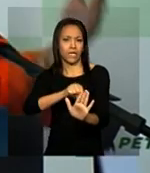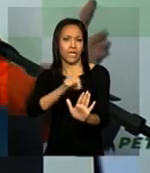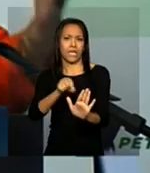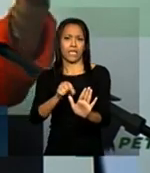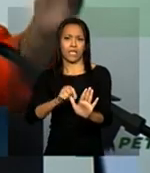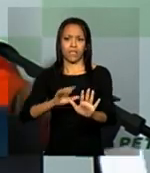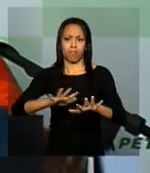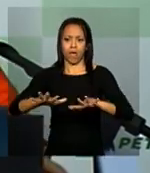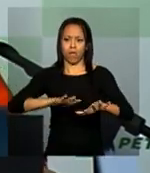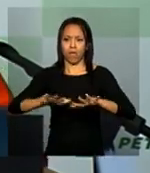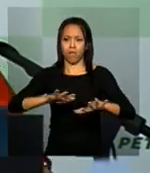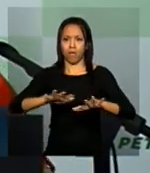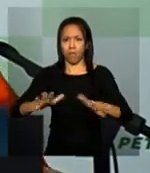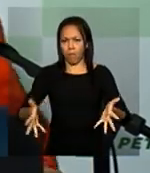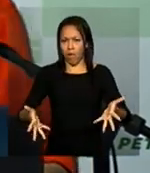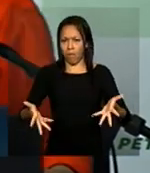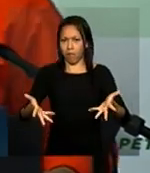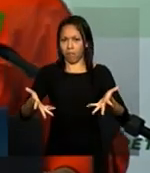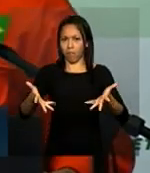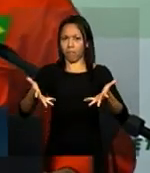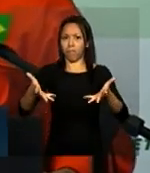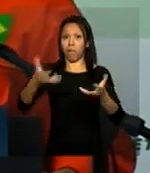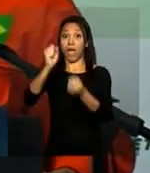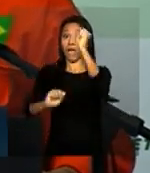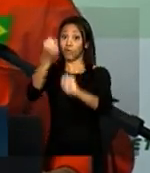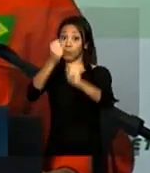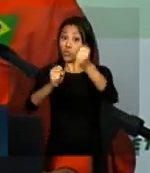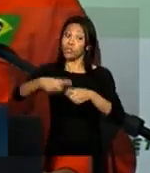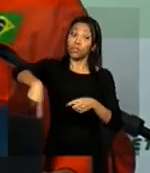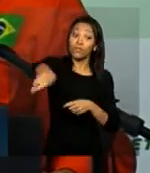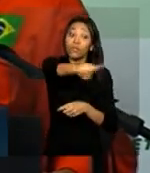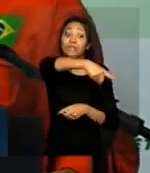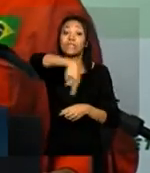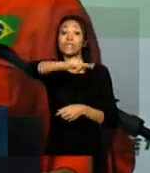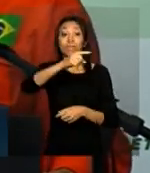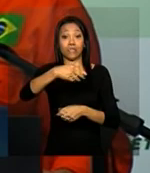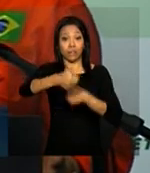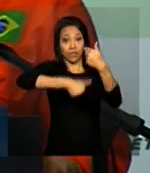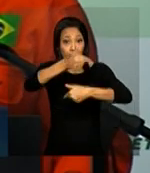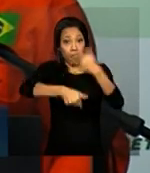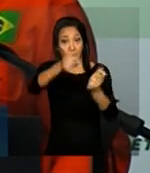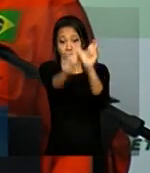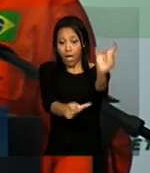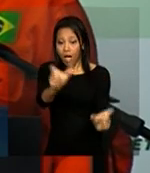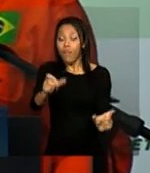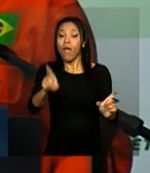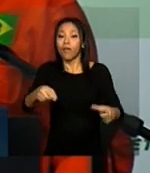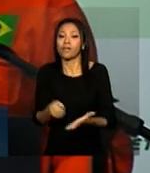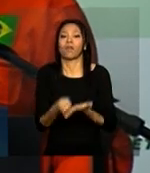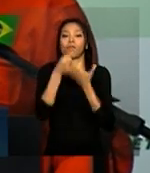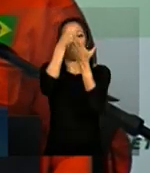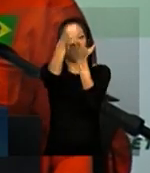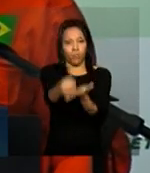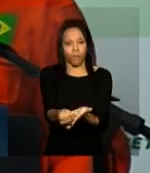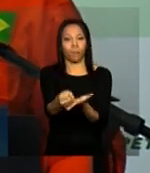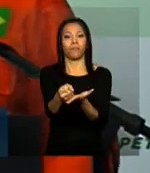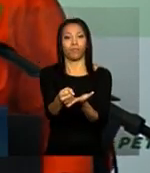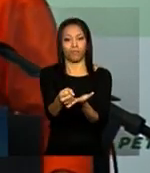dessa indústria da qual vocês são a sustentação e a parte mais